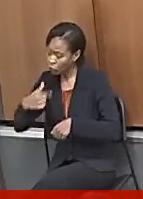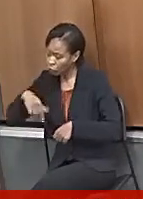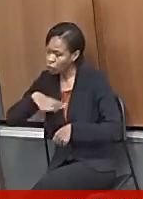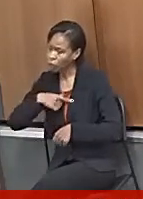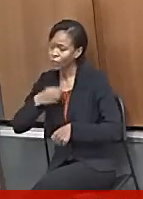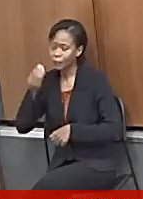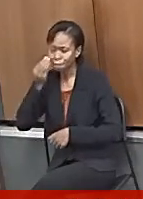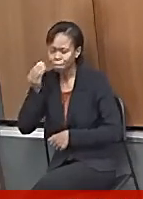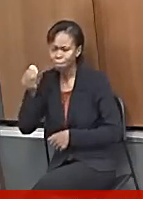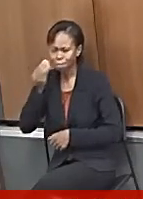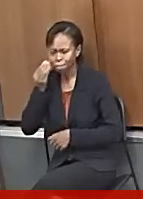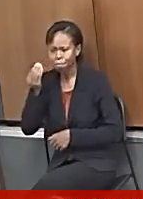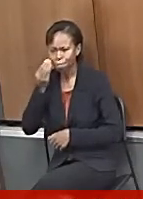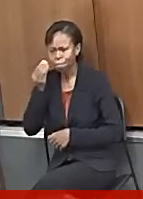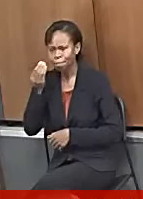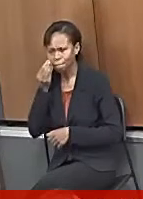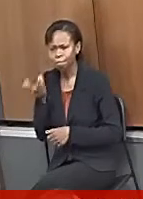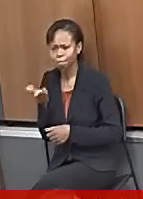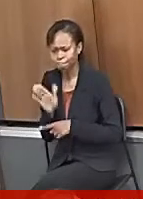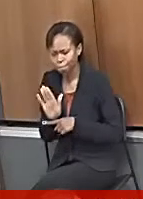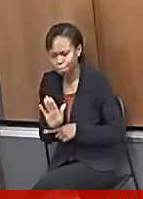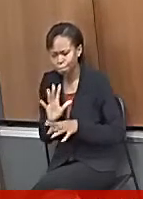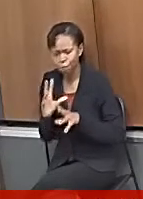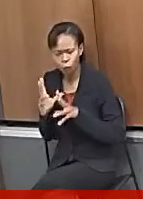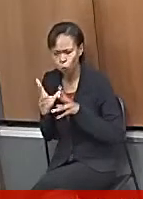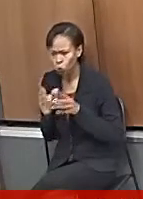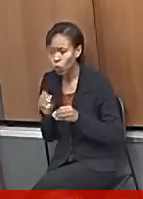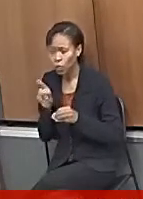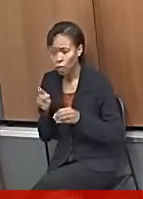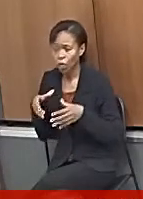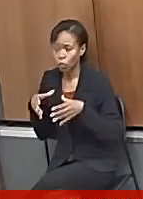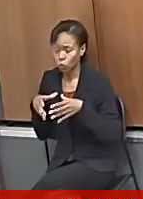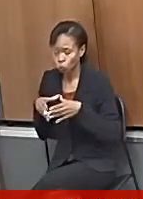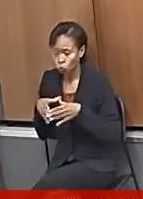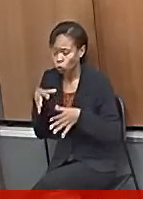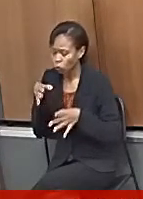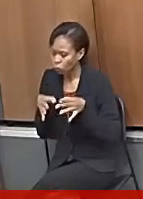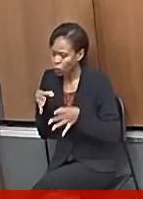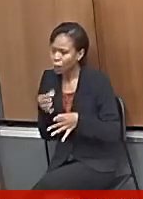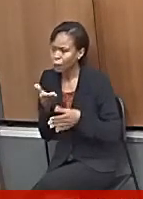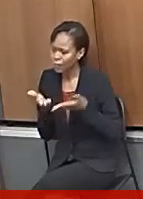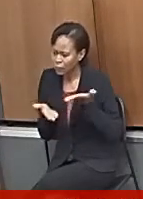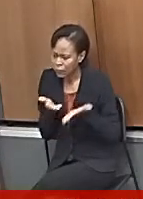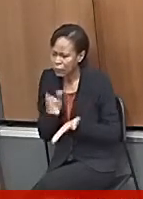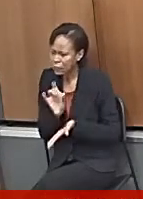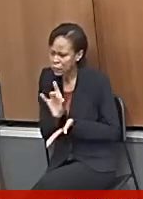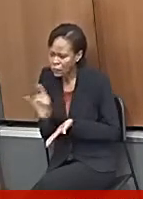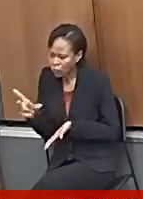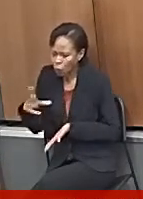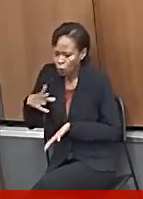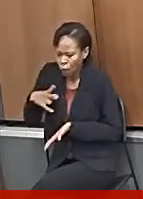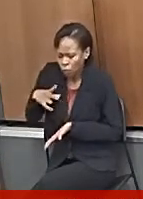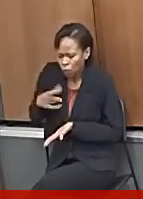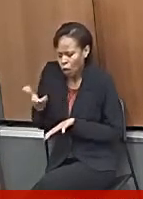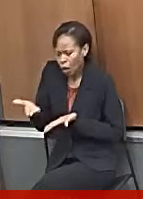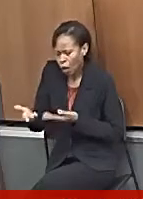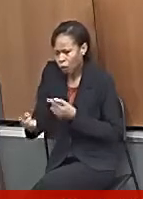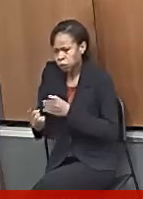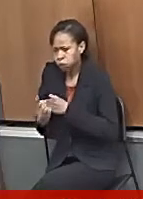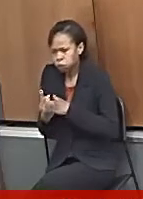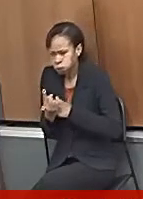está fazendo lá no seu setor jurídico para atender a cada um individualmente trazendo o seu problema